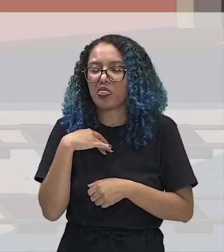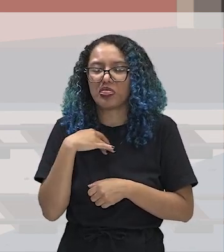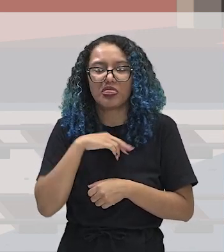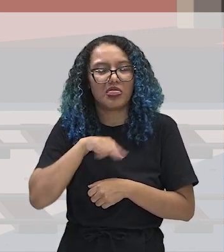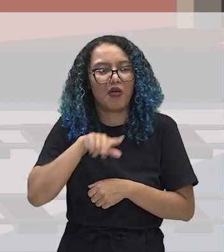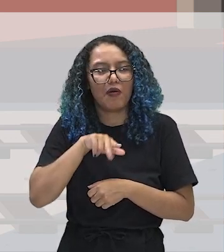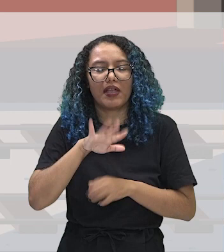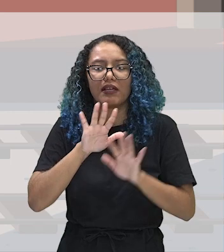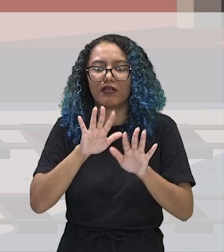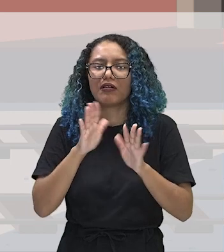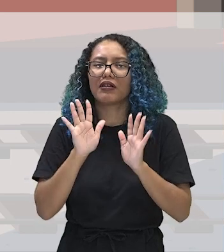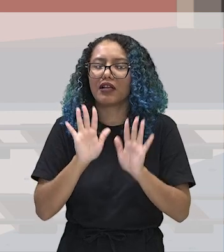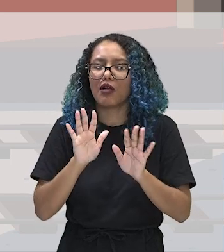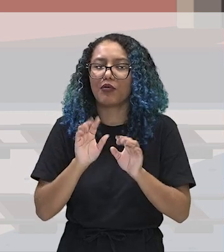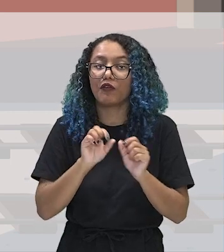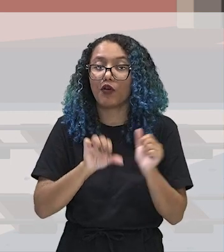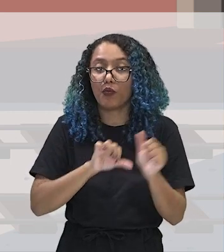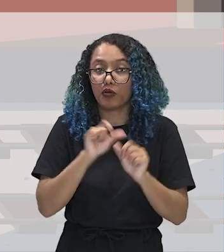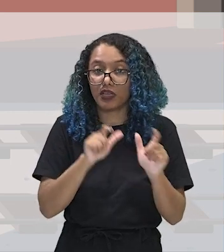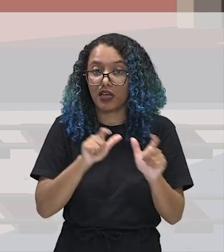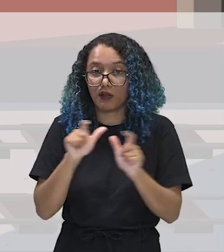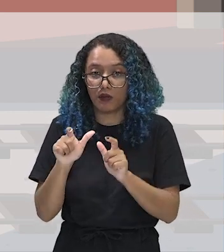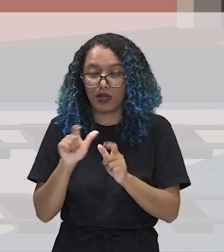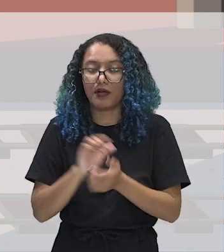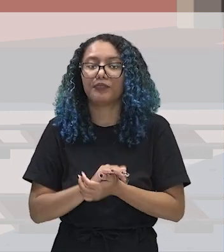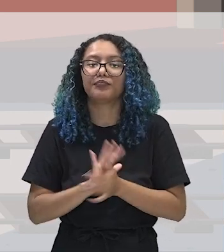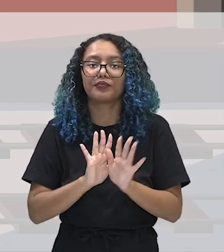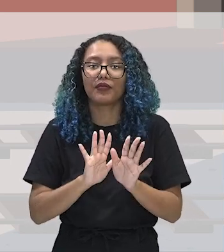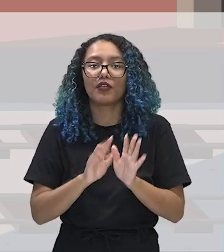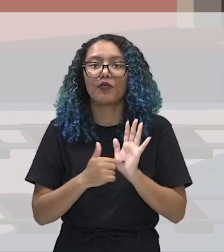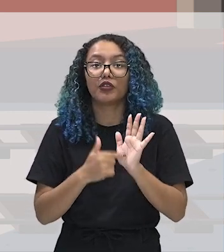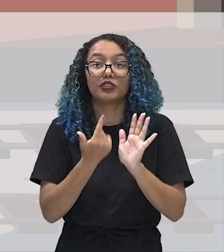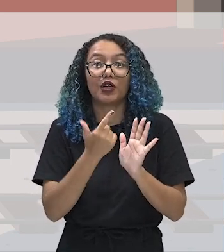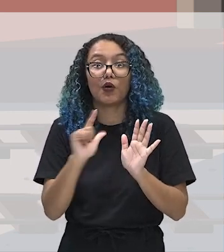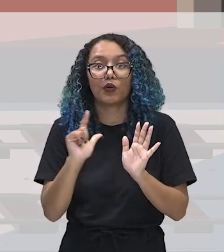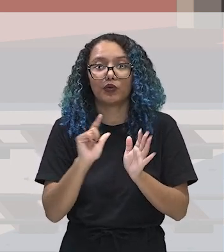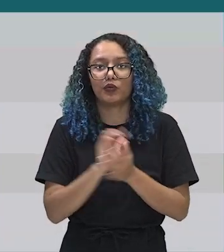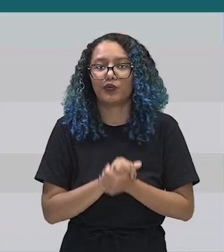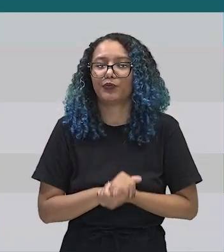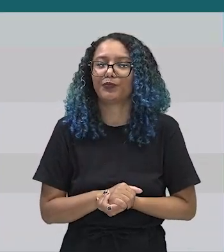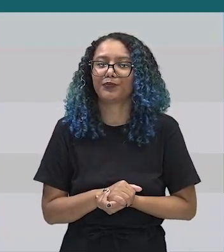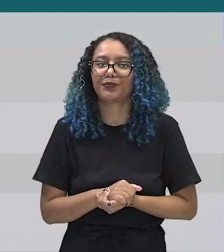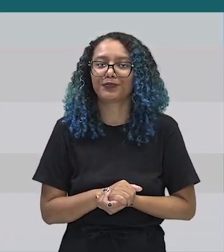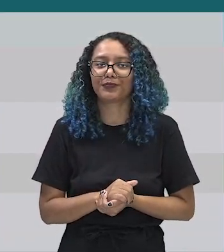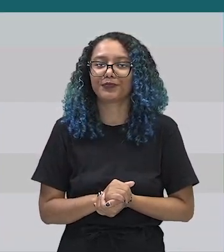estação. Peraí que eu vou mudar de estação e vou te mostrar um trem ainda mais tecnológico. Dá só uma olhada.